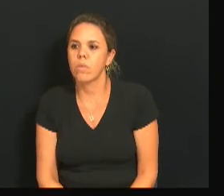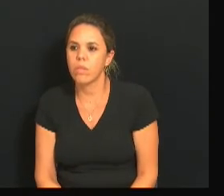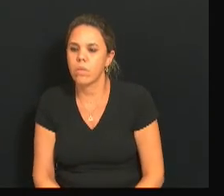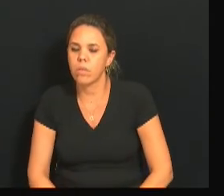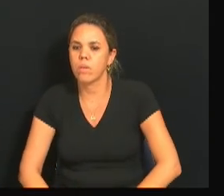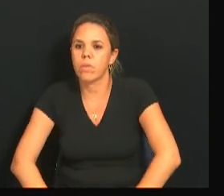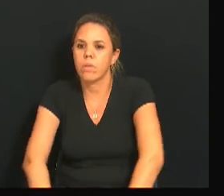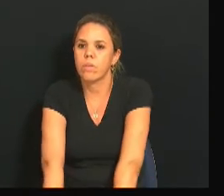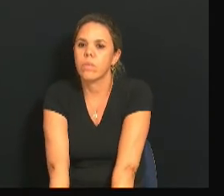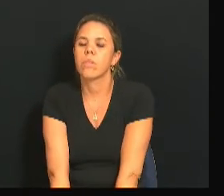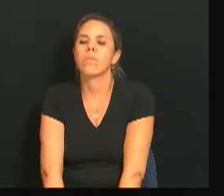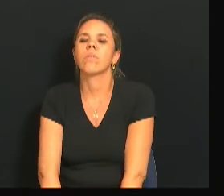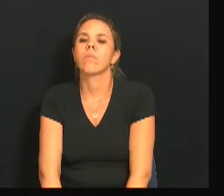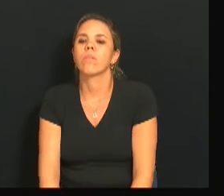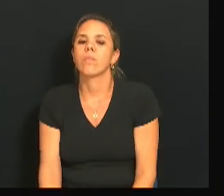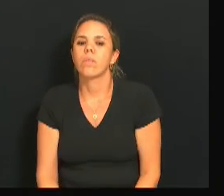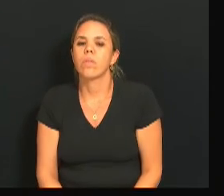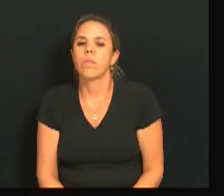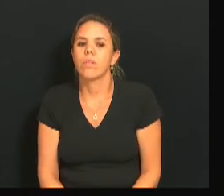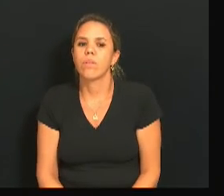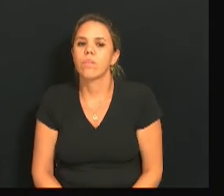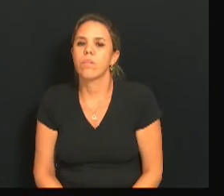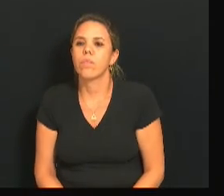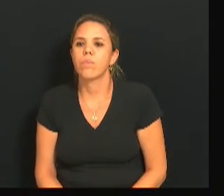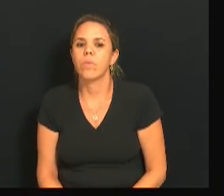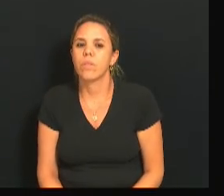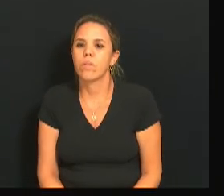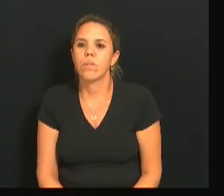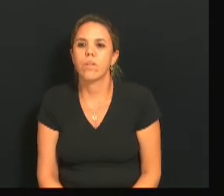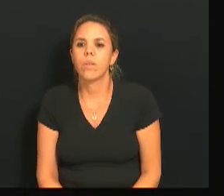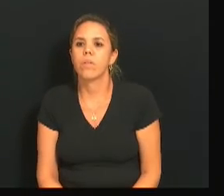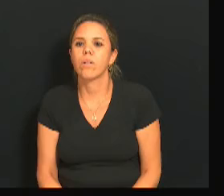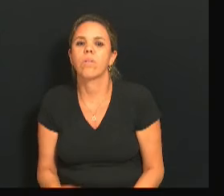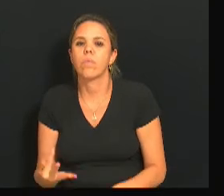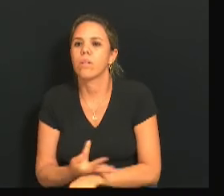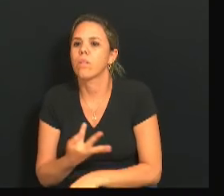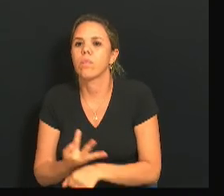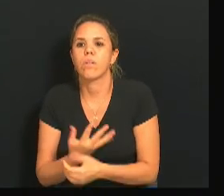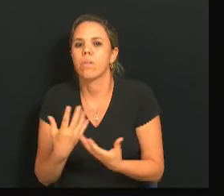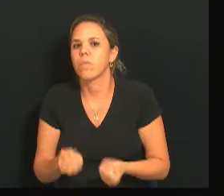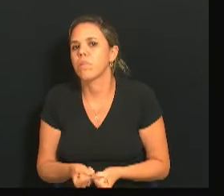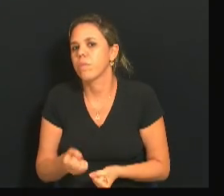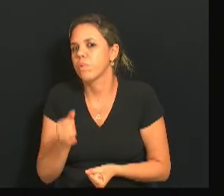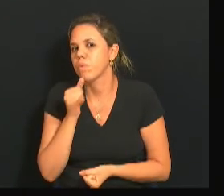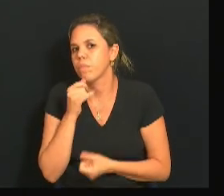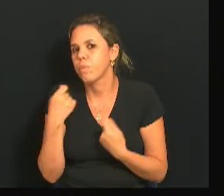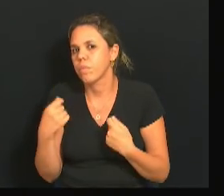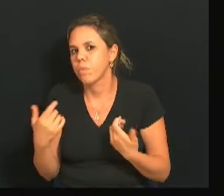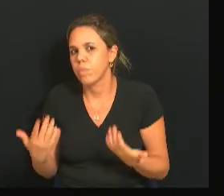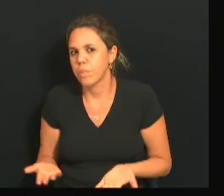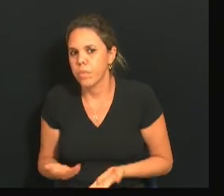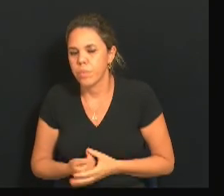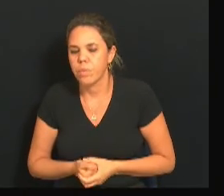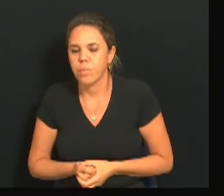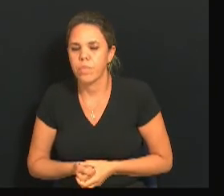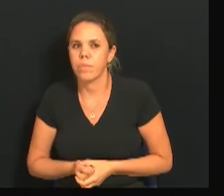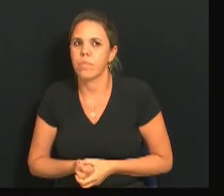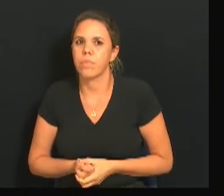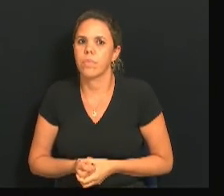requer assim uma não tolerância necessariamente, mas